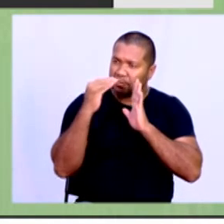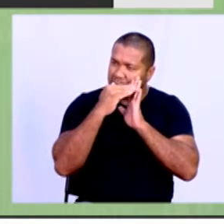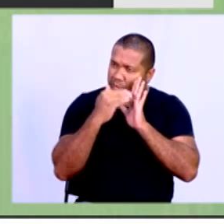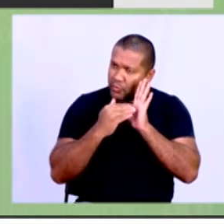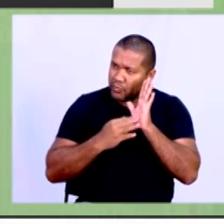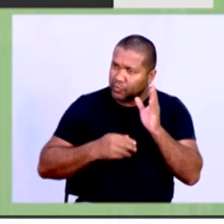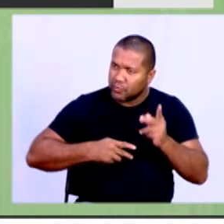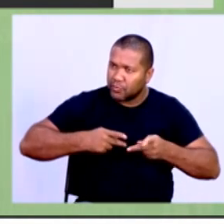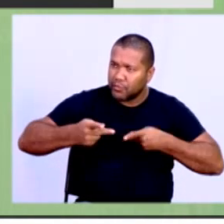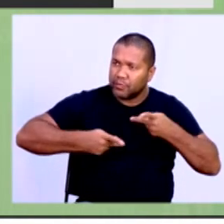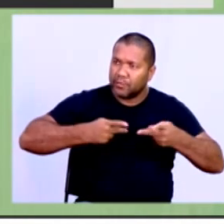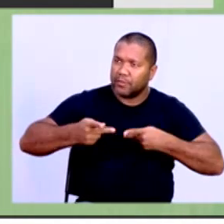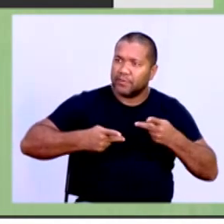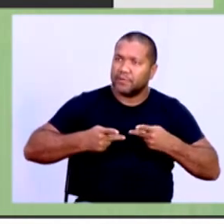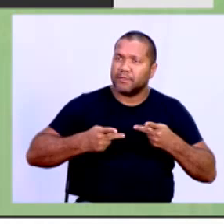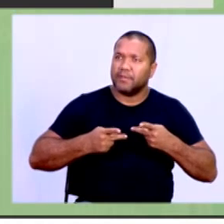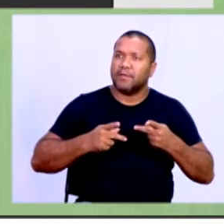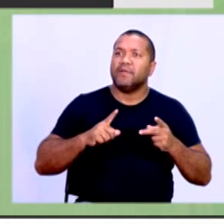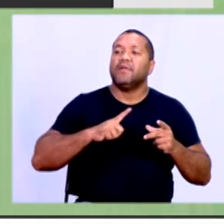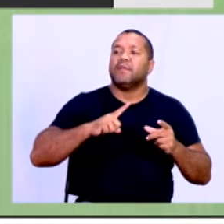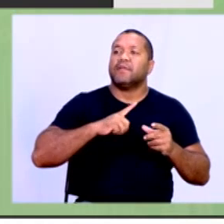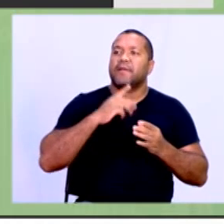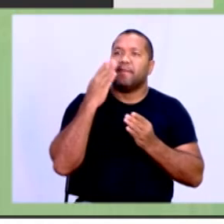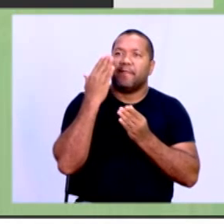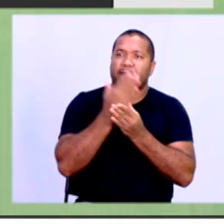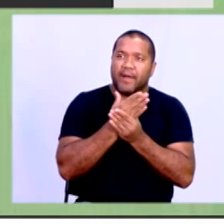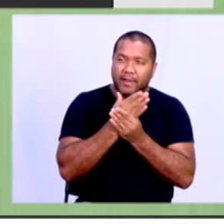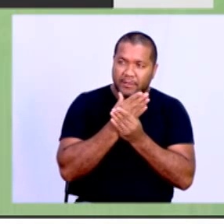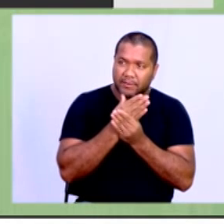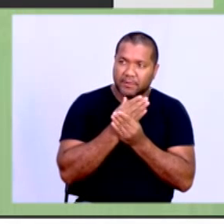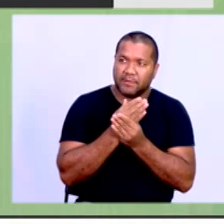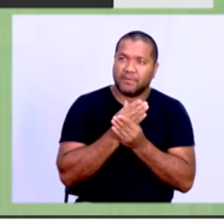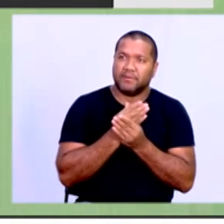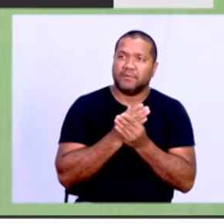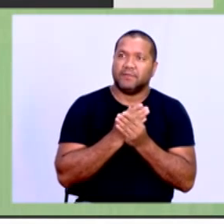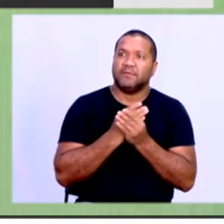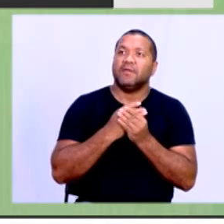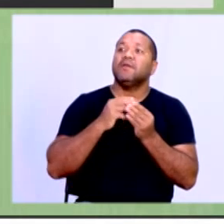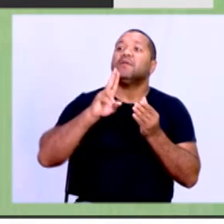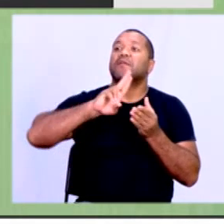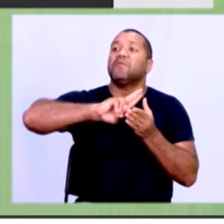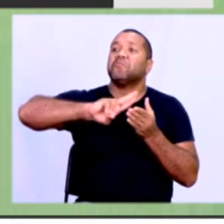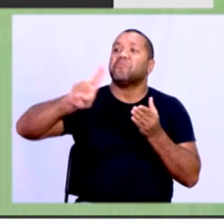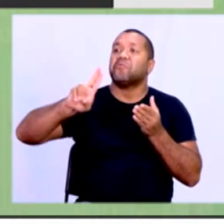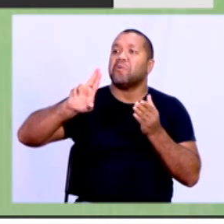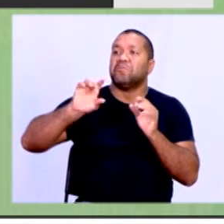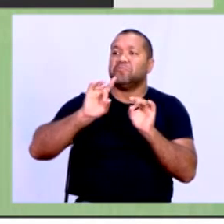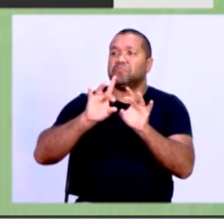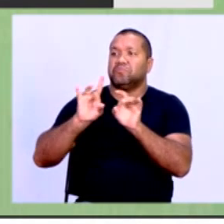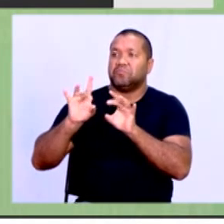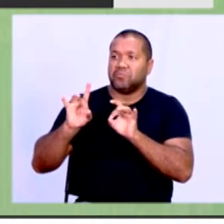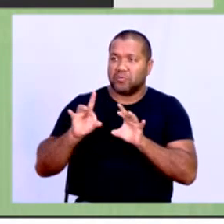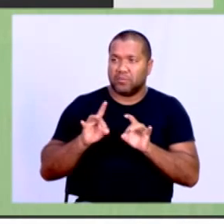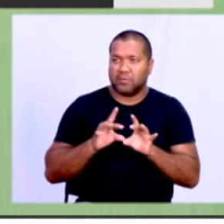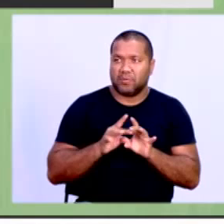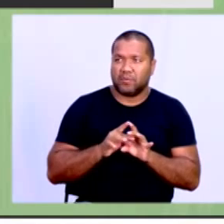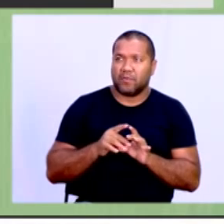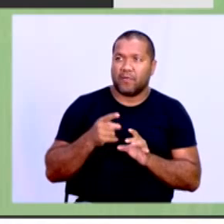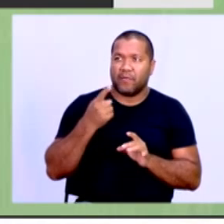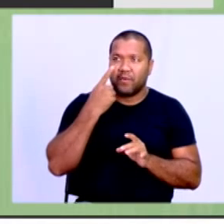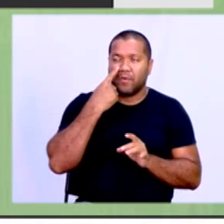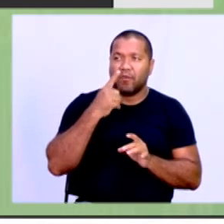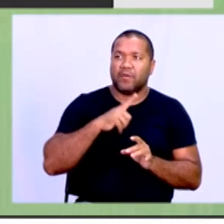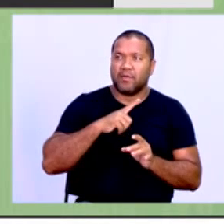framework, ele contém pastas, e essas pastas têm nomes específicos. Eu coloquei as pastas aqui, ó. Eu vou